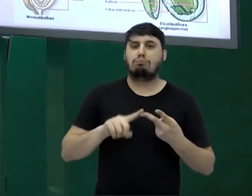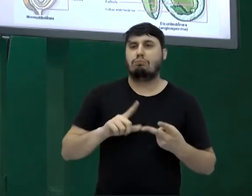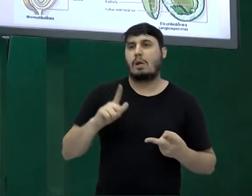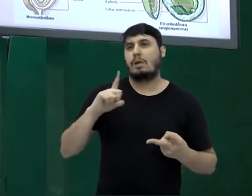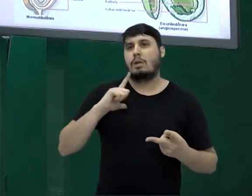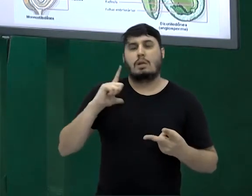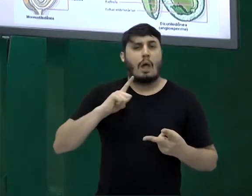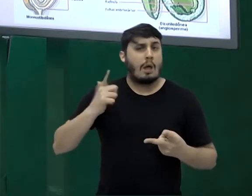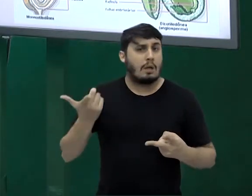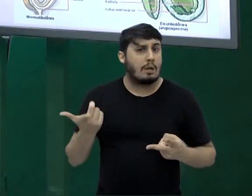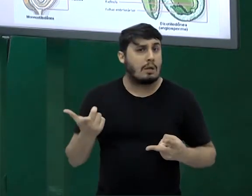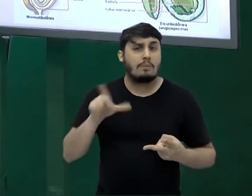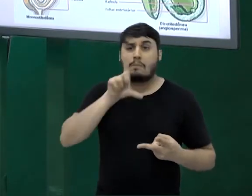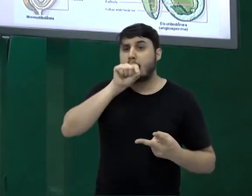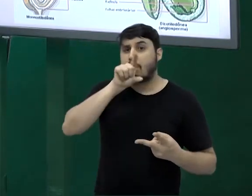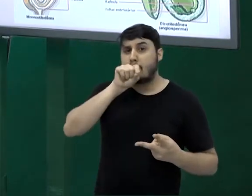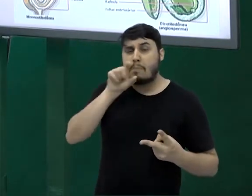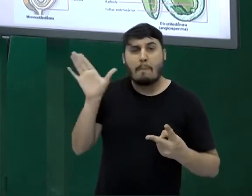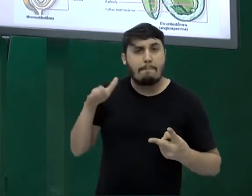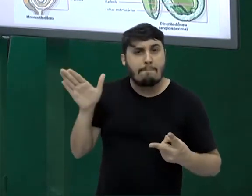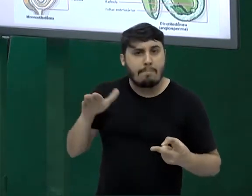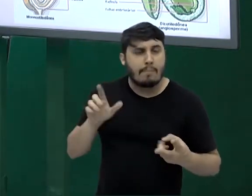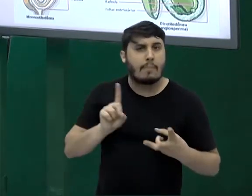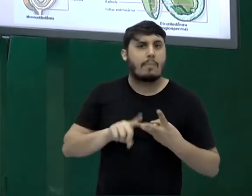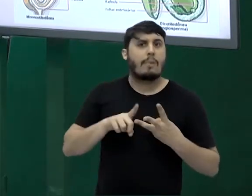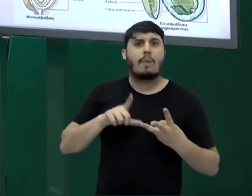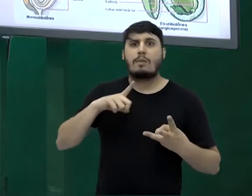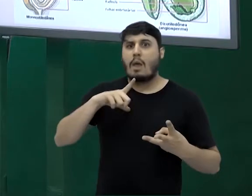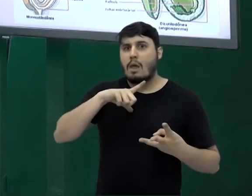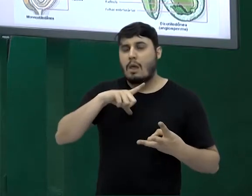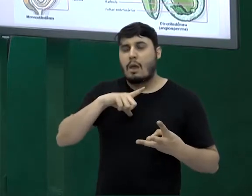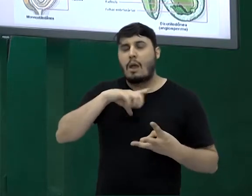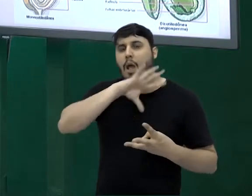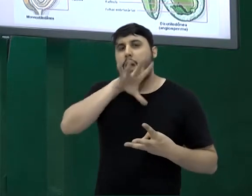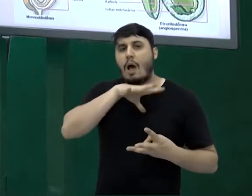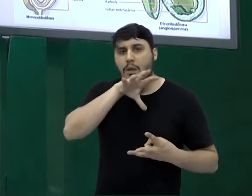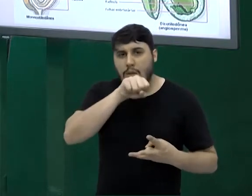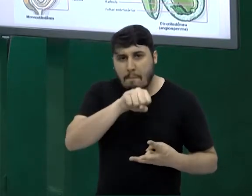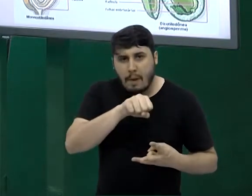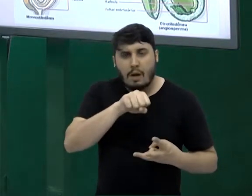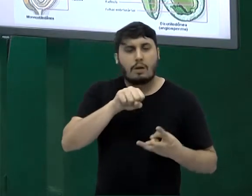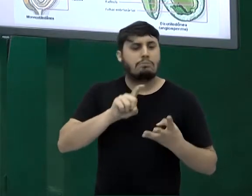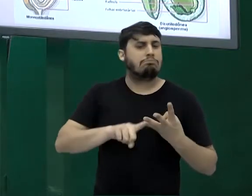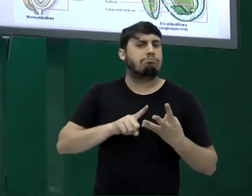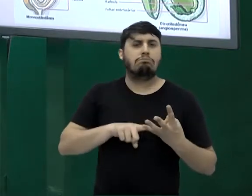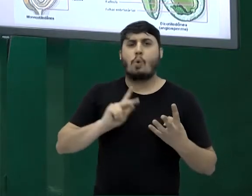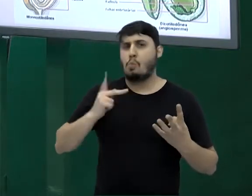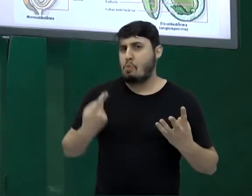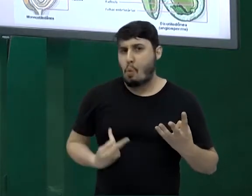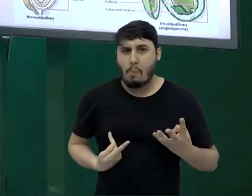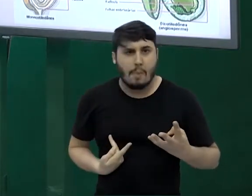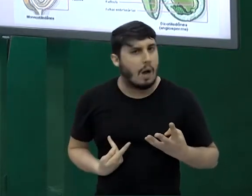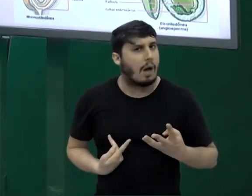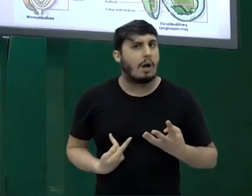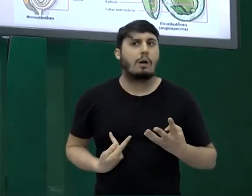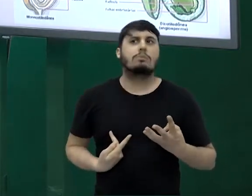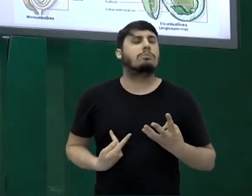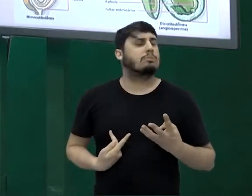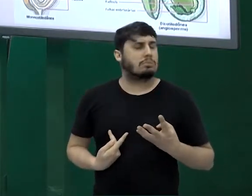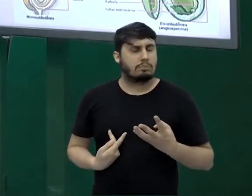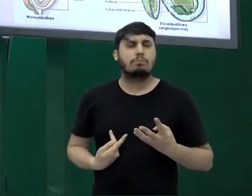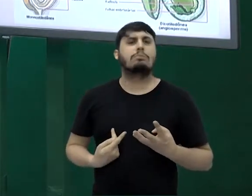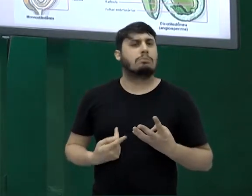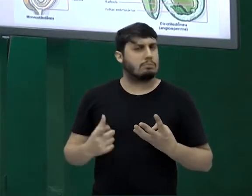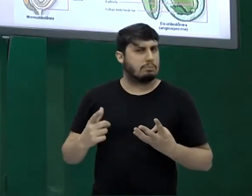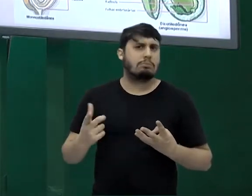morcegos, pássaros, mamíferos, o próprio ser humano, que é uma dispersão artificial,